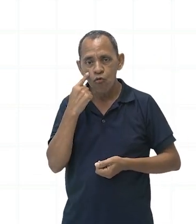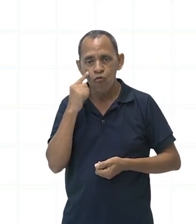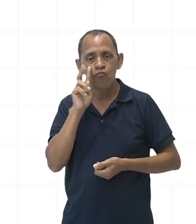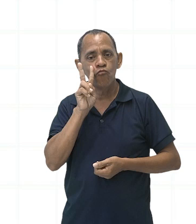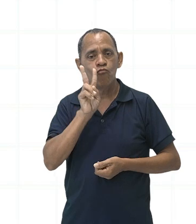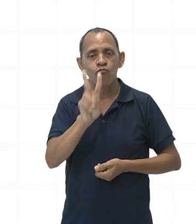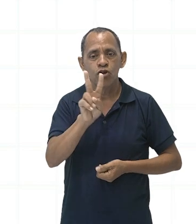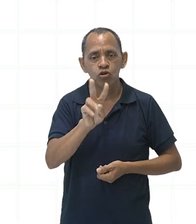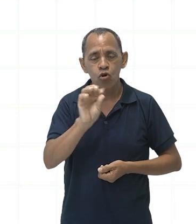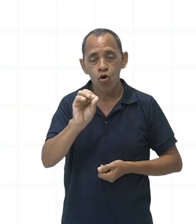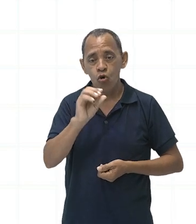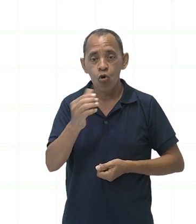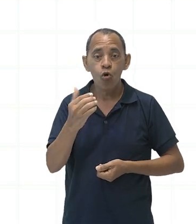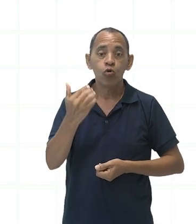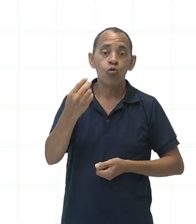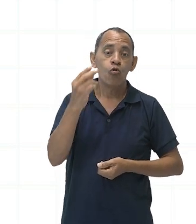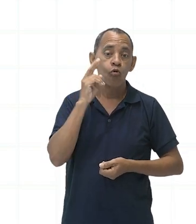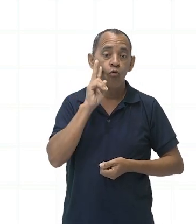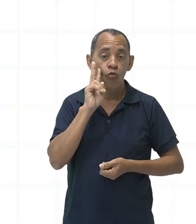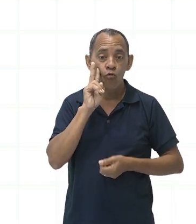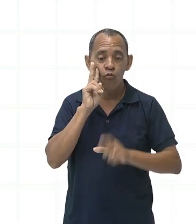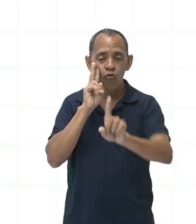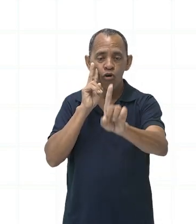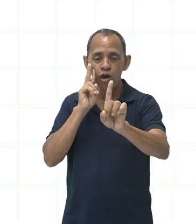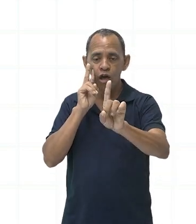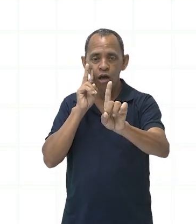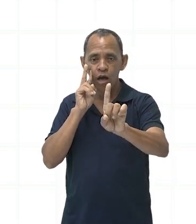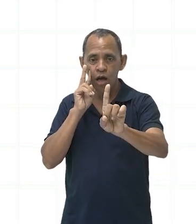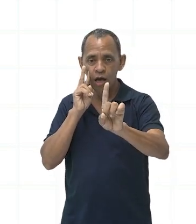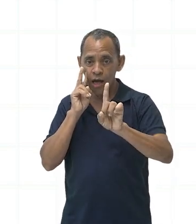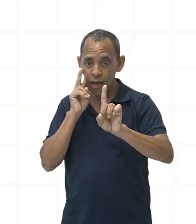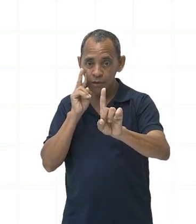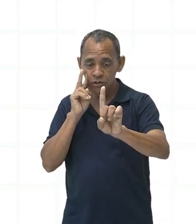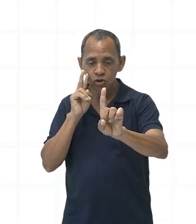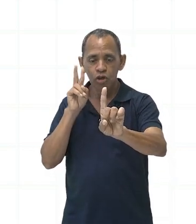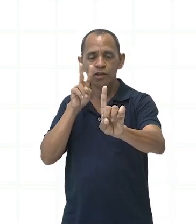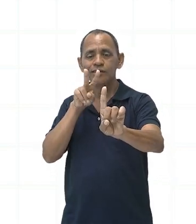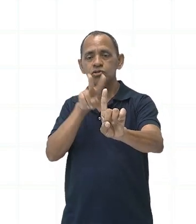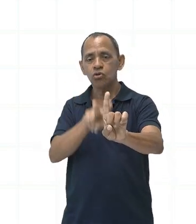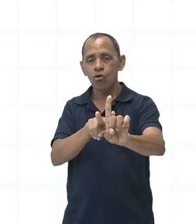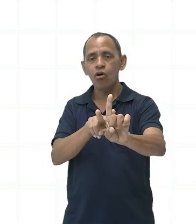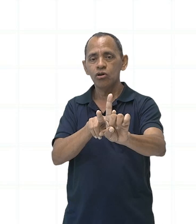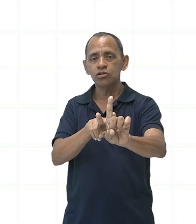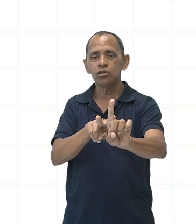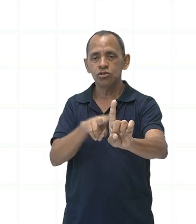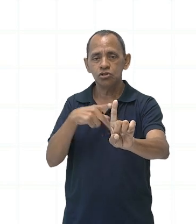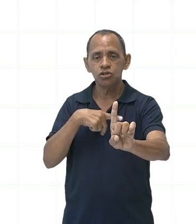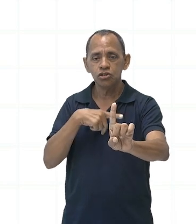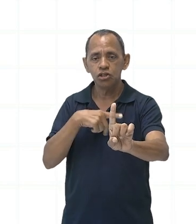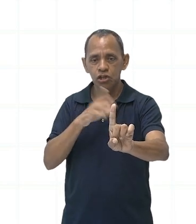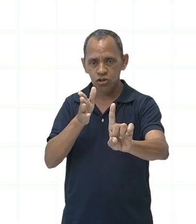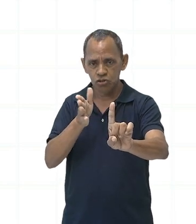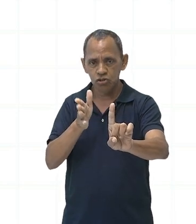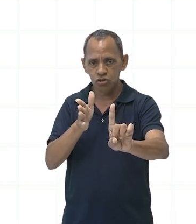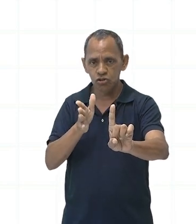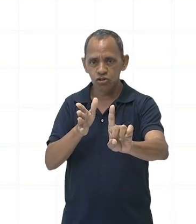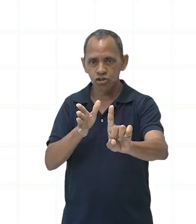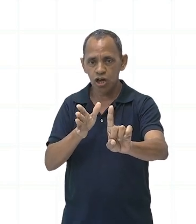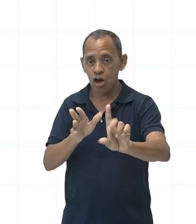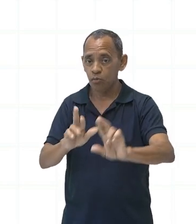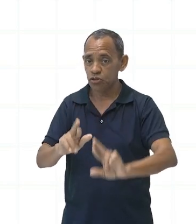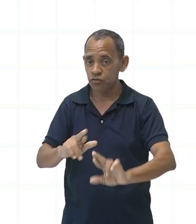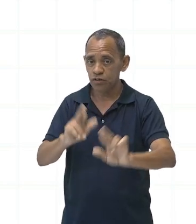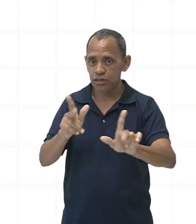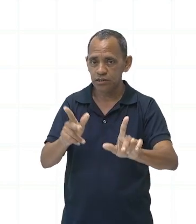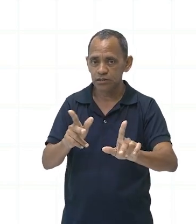costas, essa coluna vertebral ela é reta, ela não apresenta curvatura nenhuma. Então, quando acontece aqui